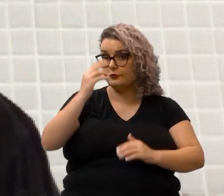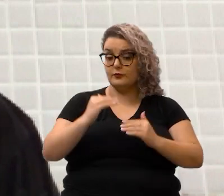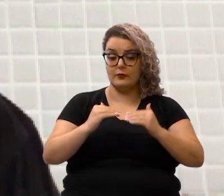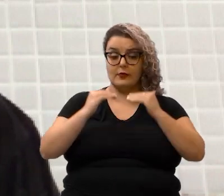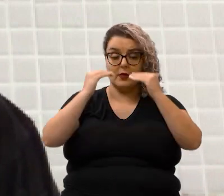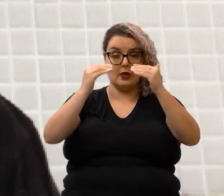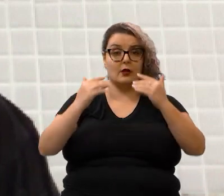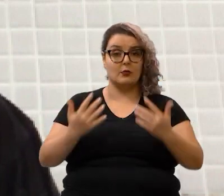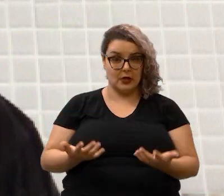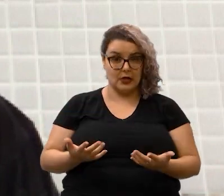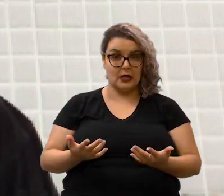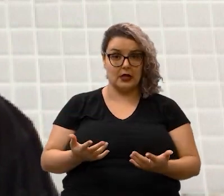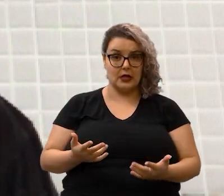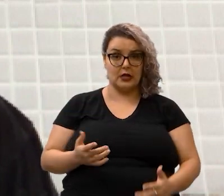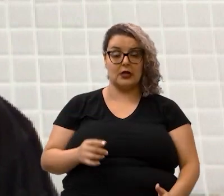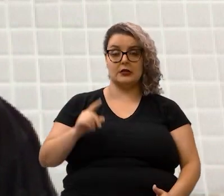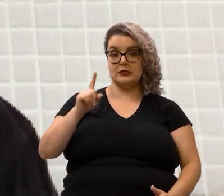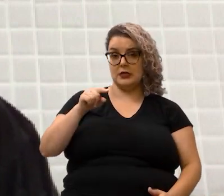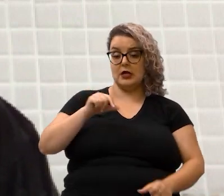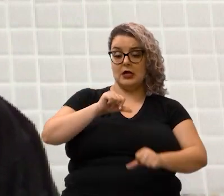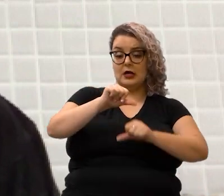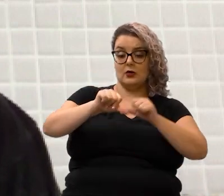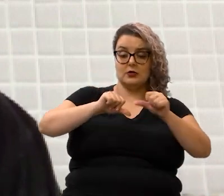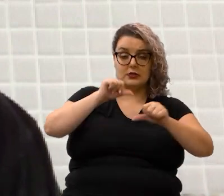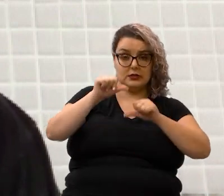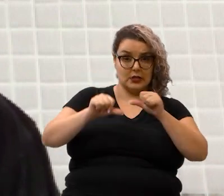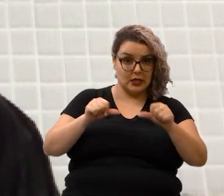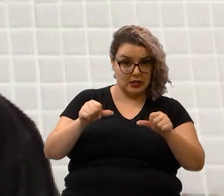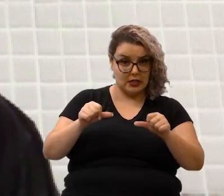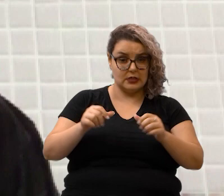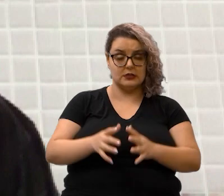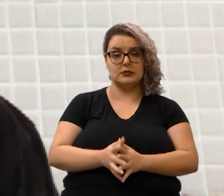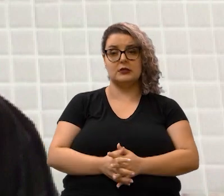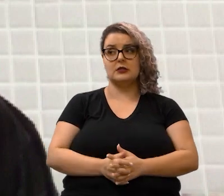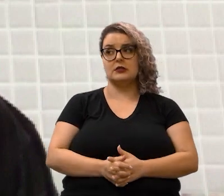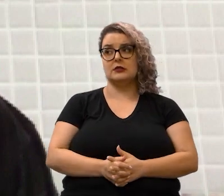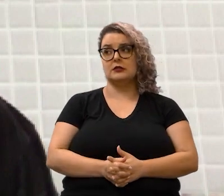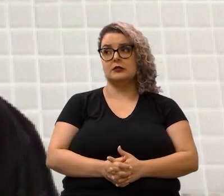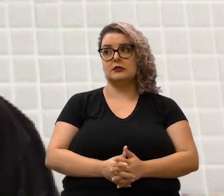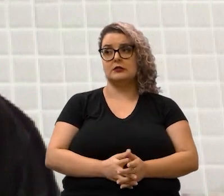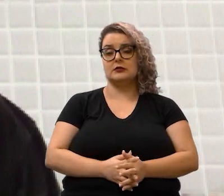uso excessivo de álcool, ele altera